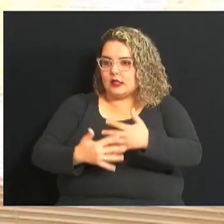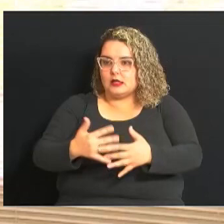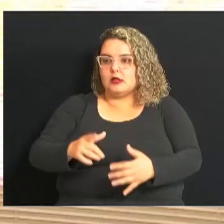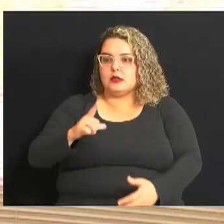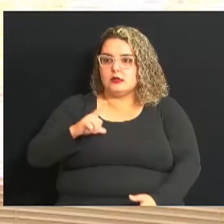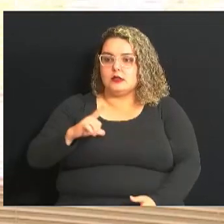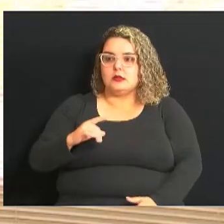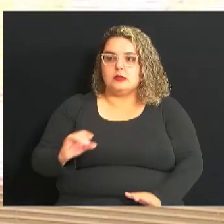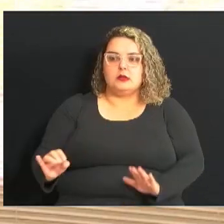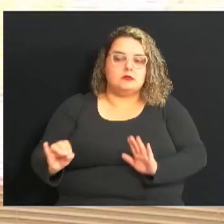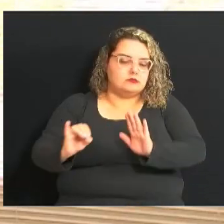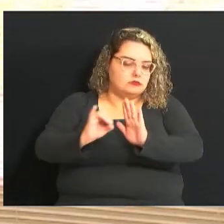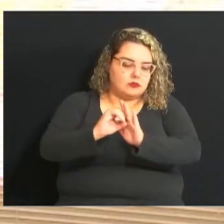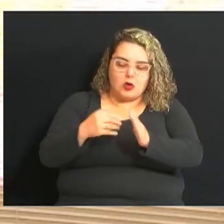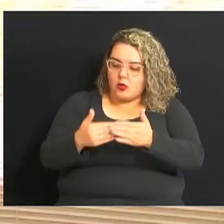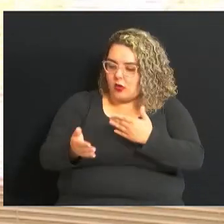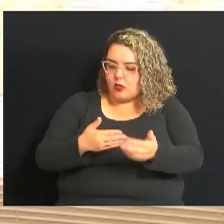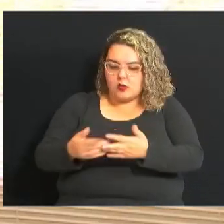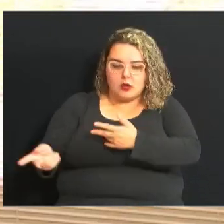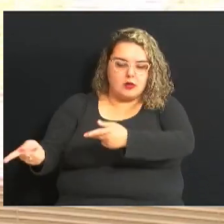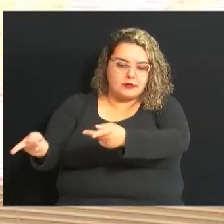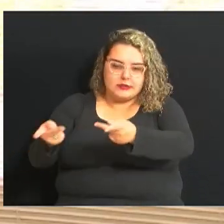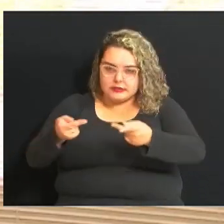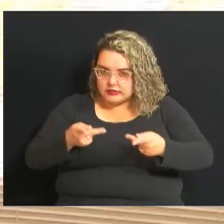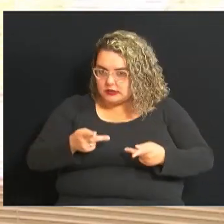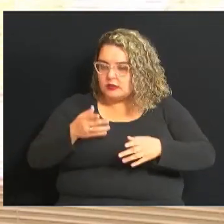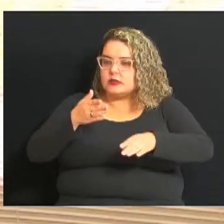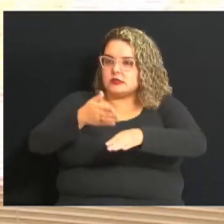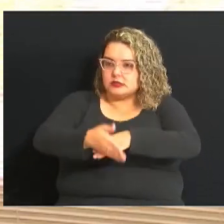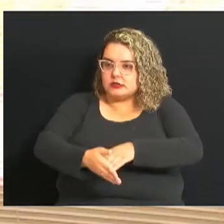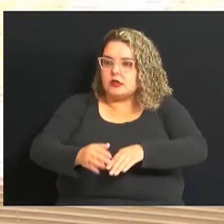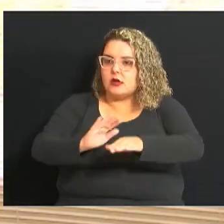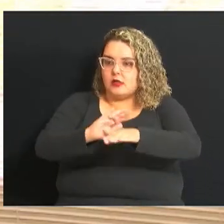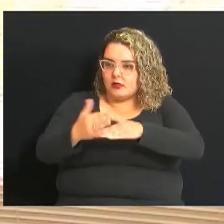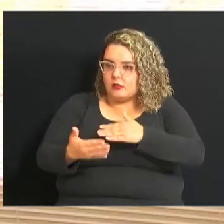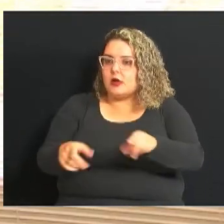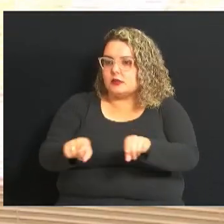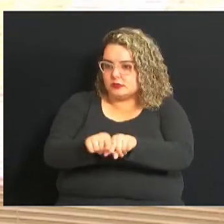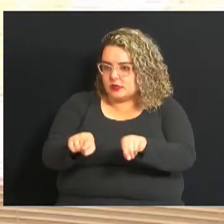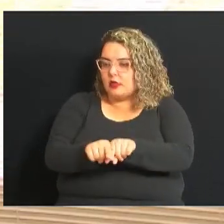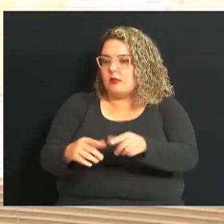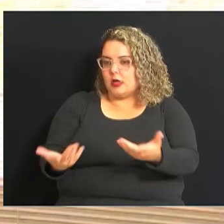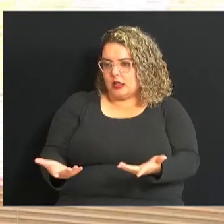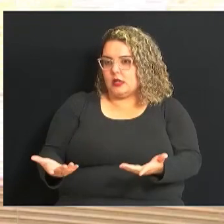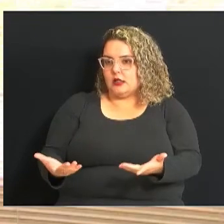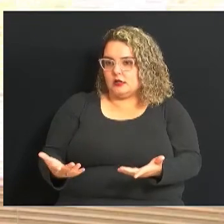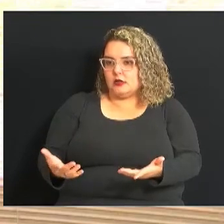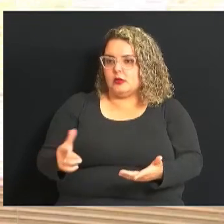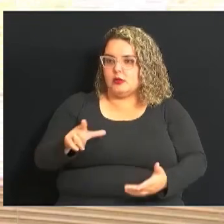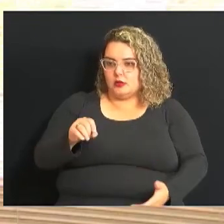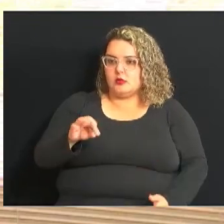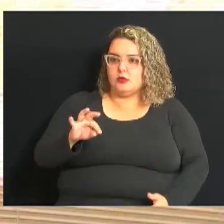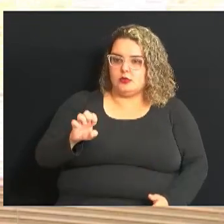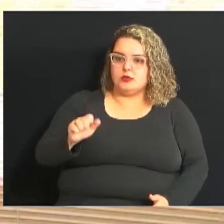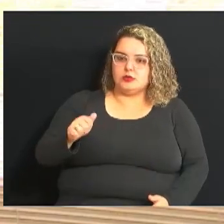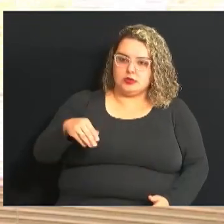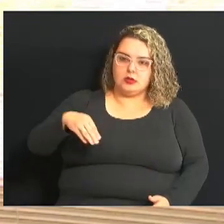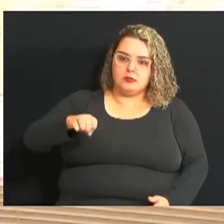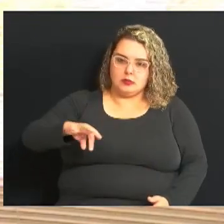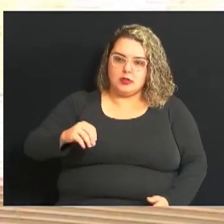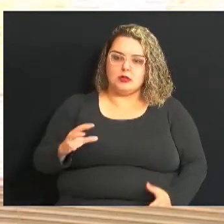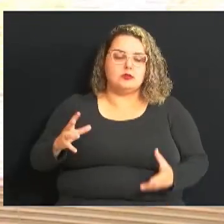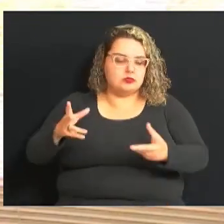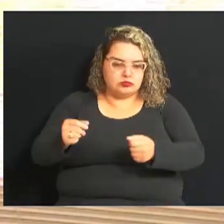identificação, qualquer visitante poderá acessar o residencial, como em todos os outros loteamentos da cidade, como